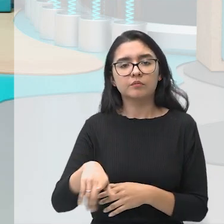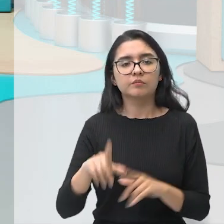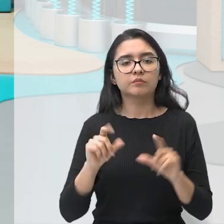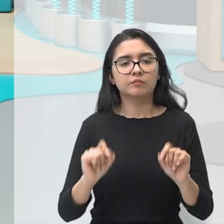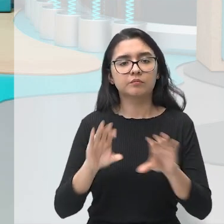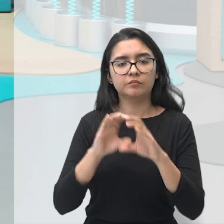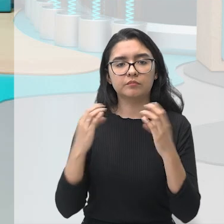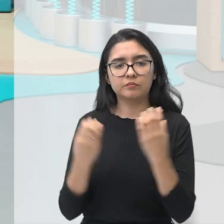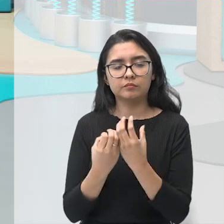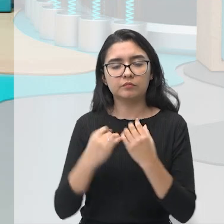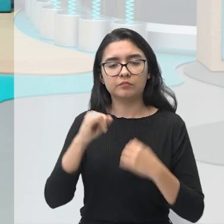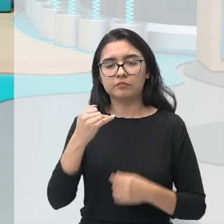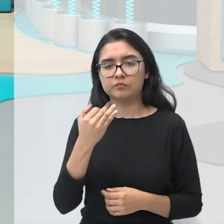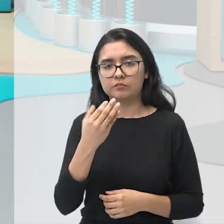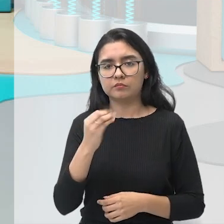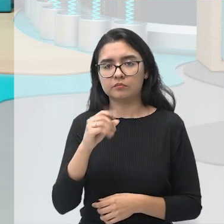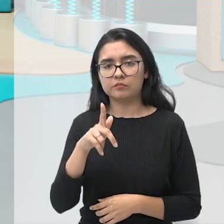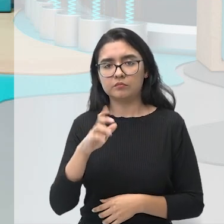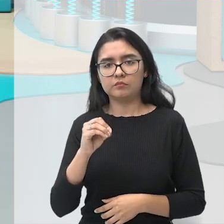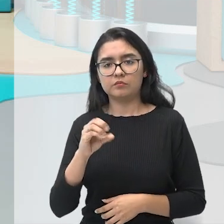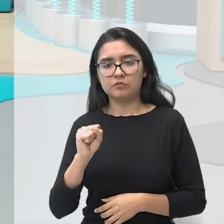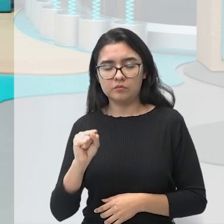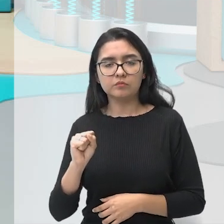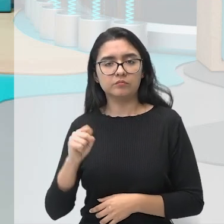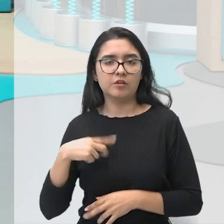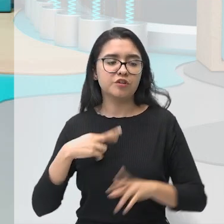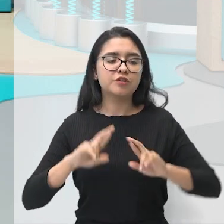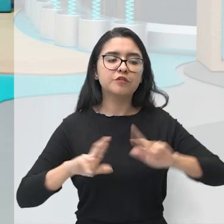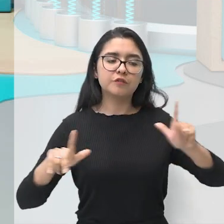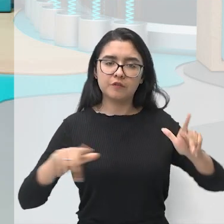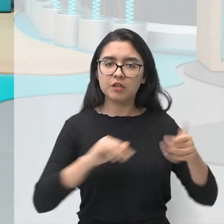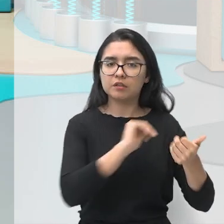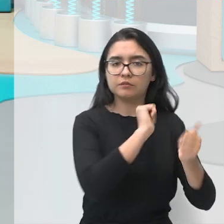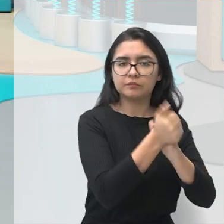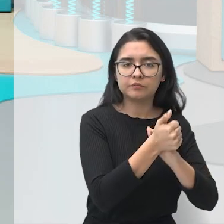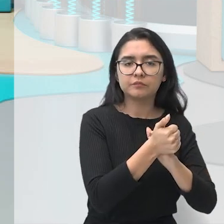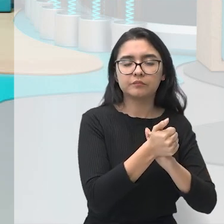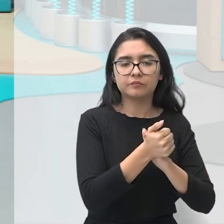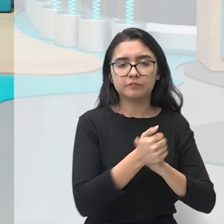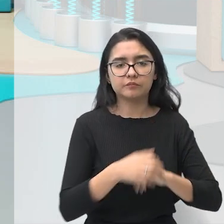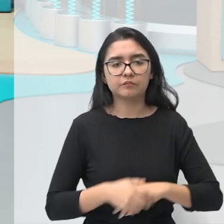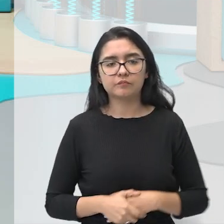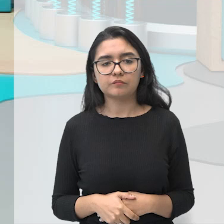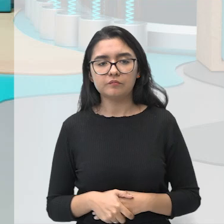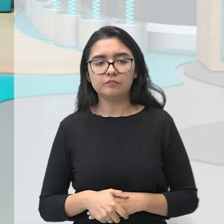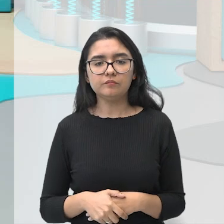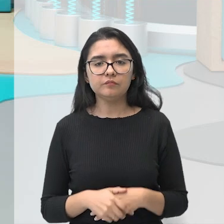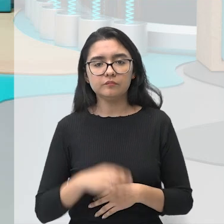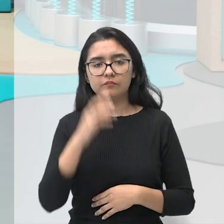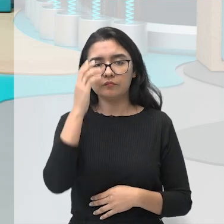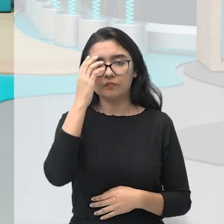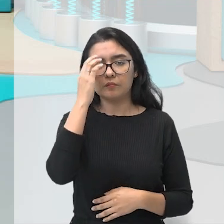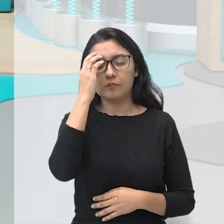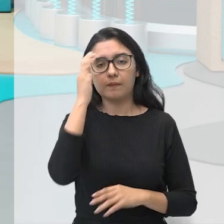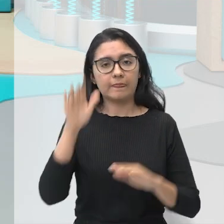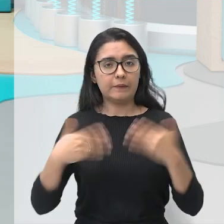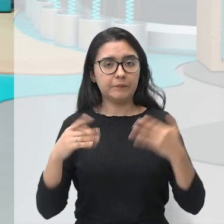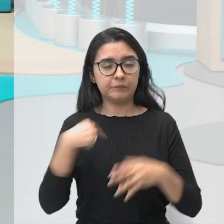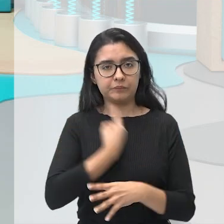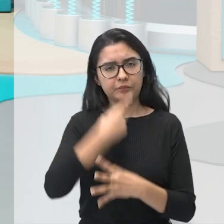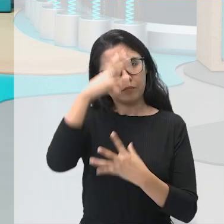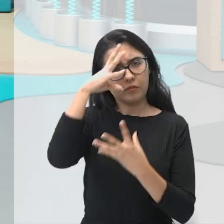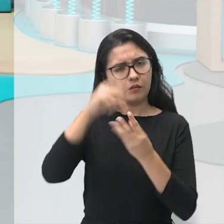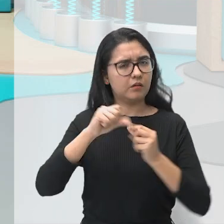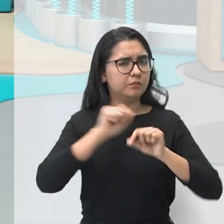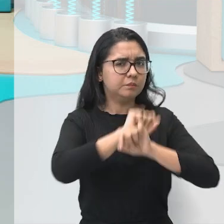ideias como essas que a gente enxerga nos jogos que acontecem lá nos festivais. E aí, para a gente entender de forma